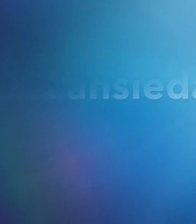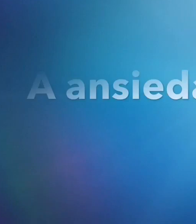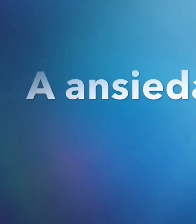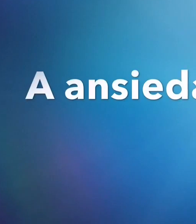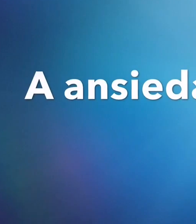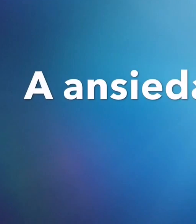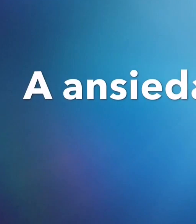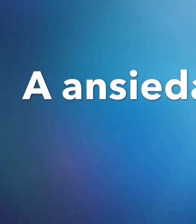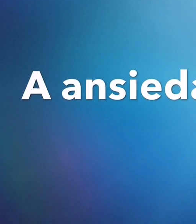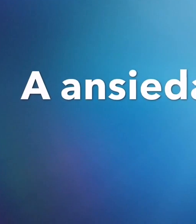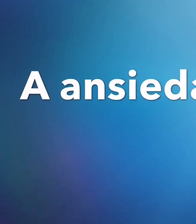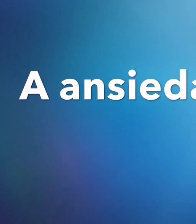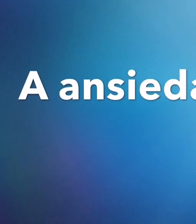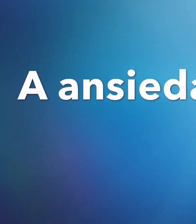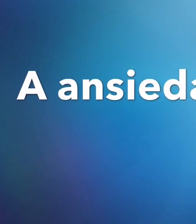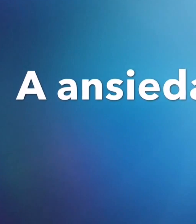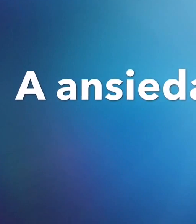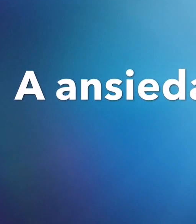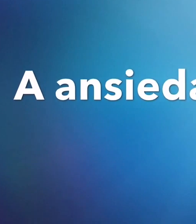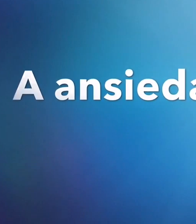isso.